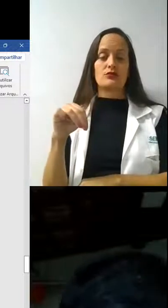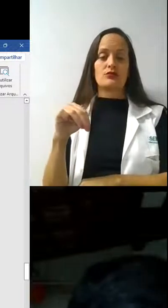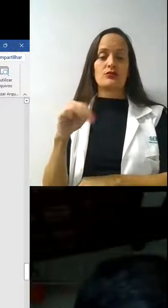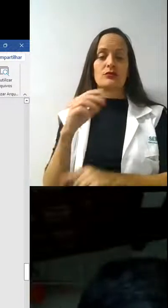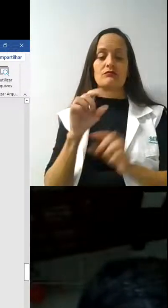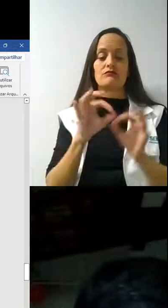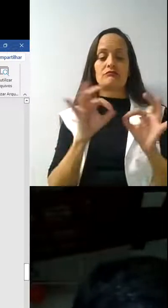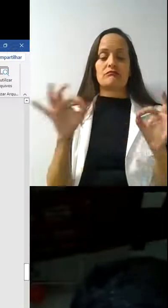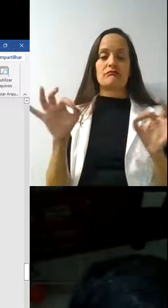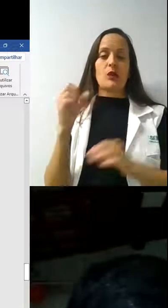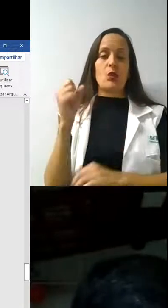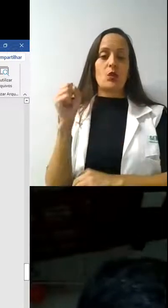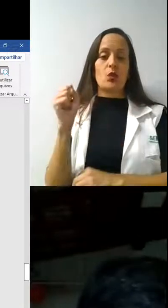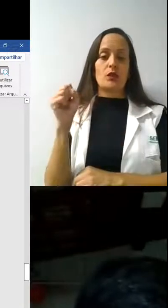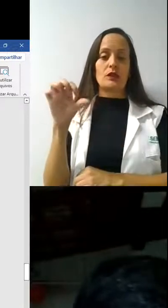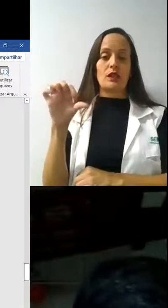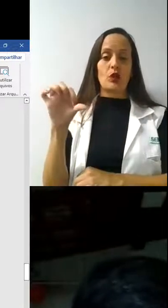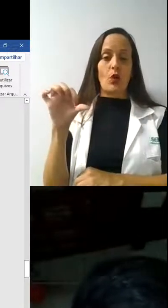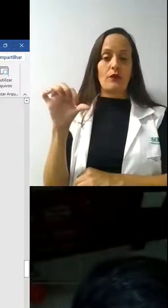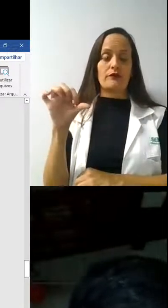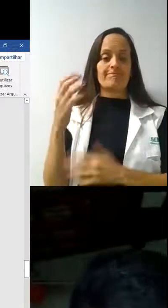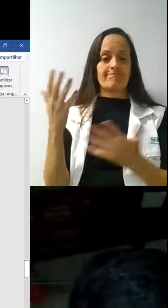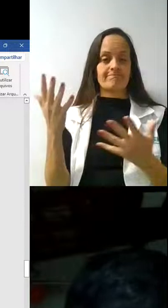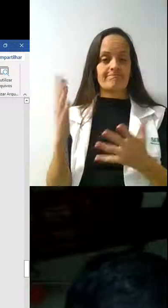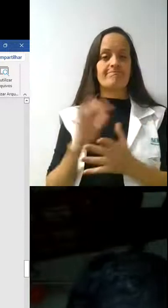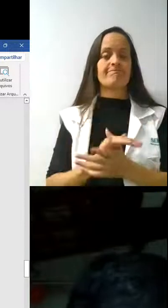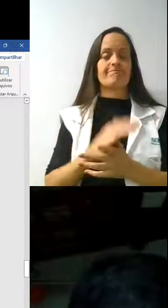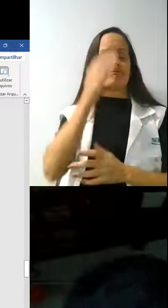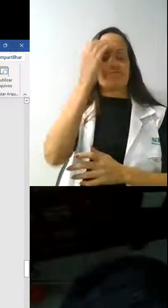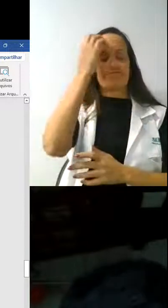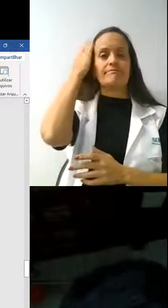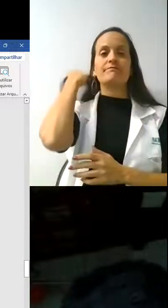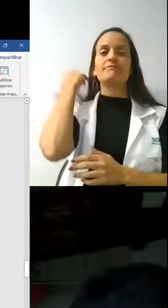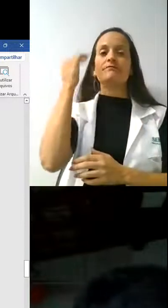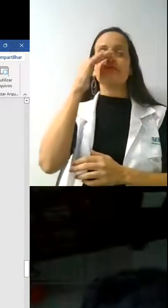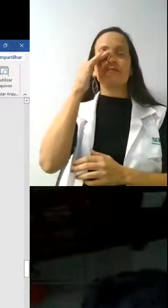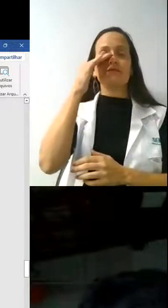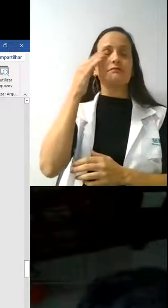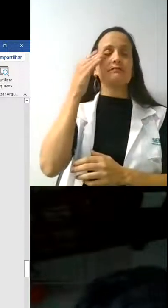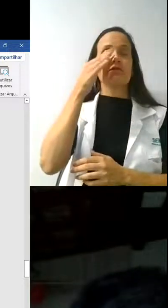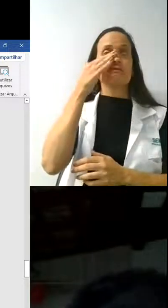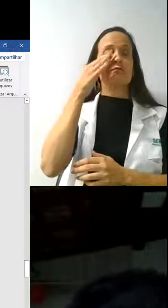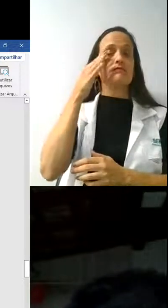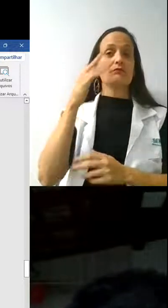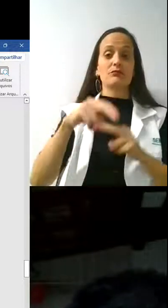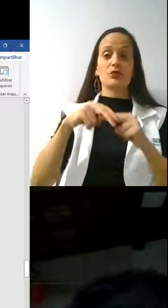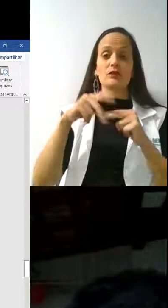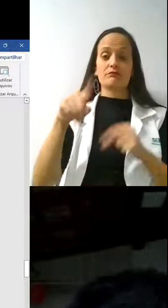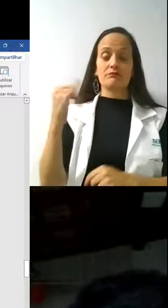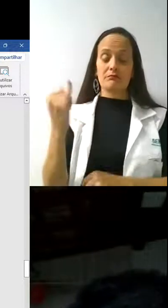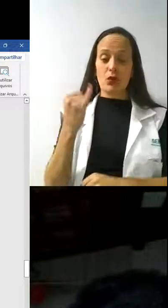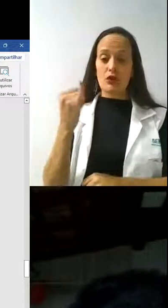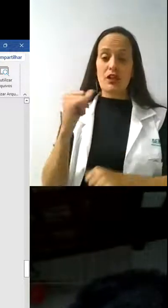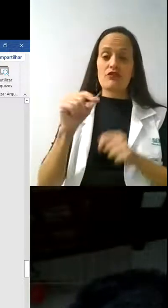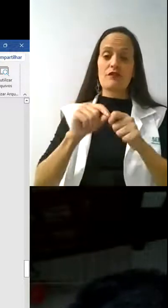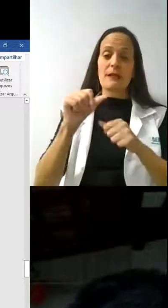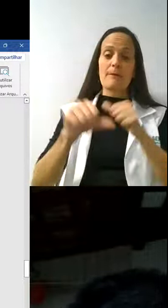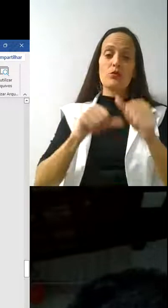9, nas diferentes escalas, né? Então, a gente vai precisar fazer o processo de mudança de escalas depois,